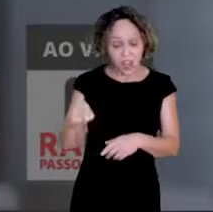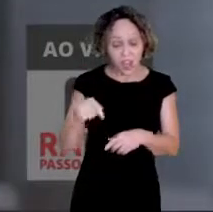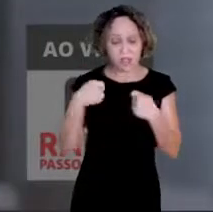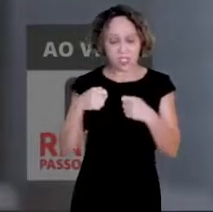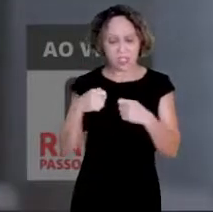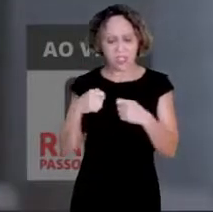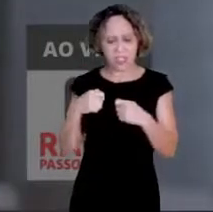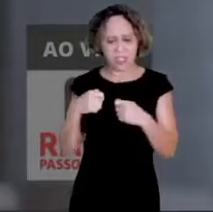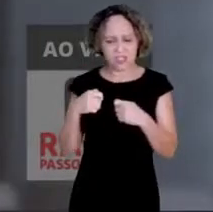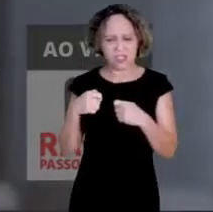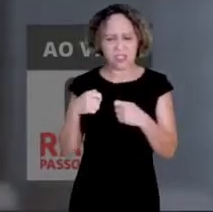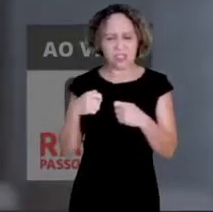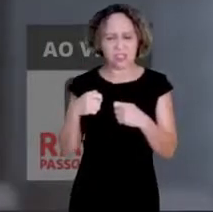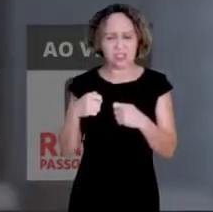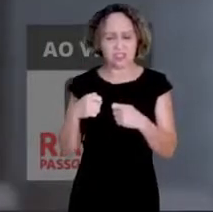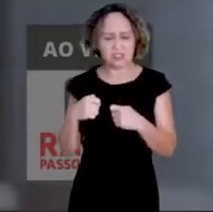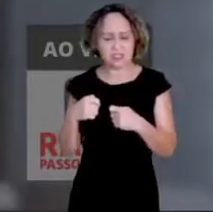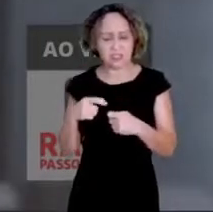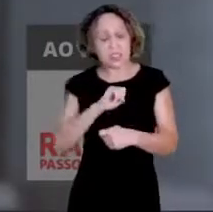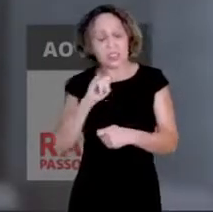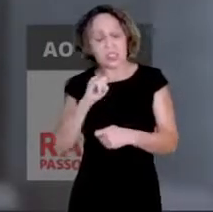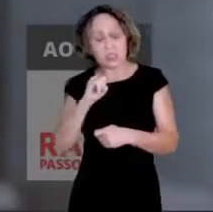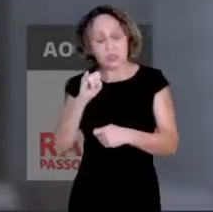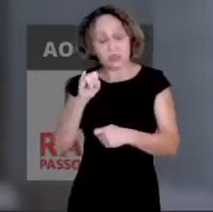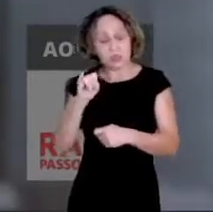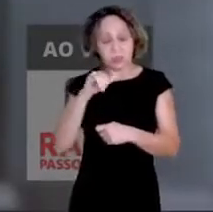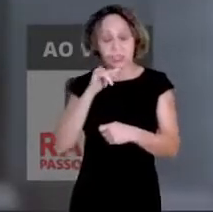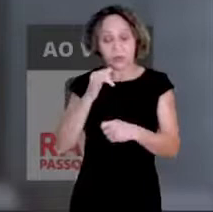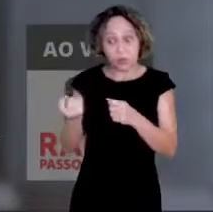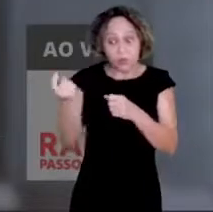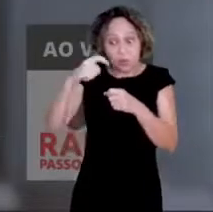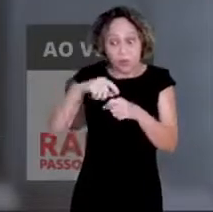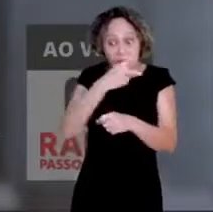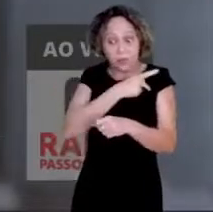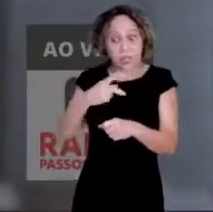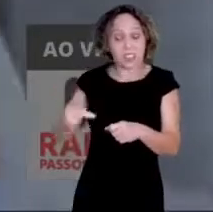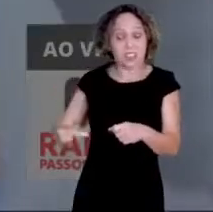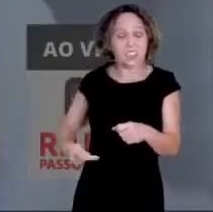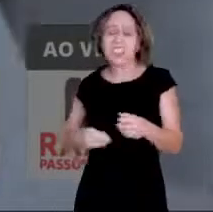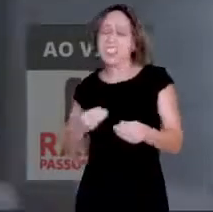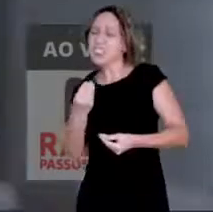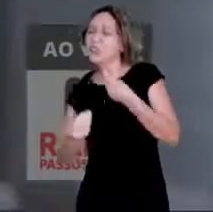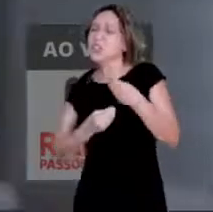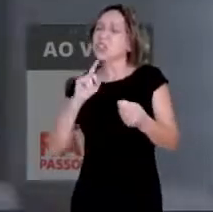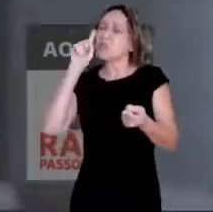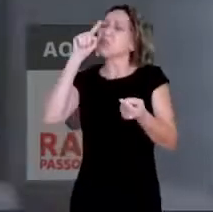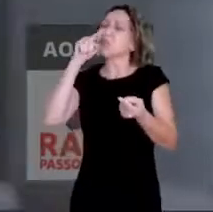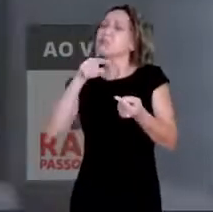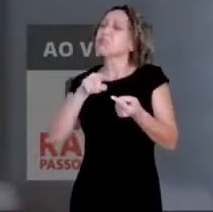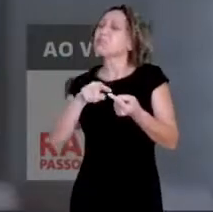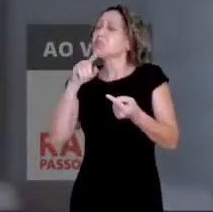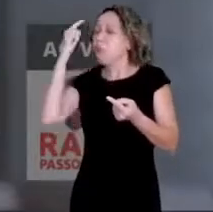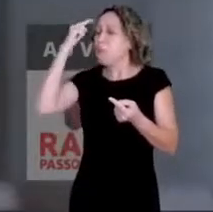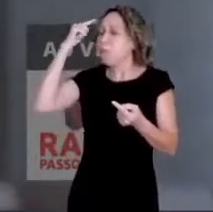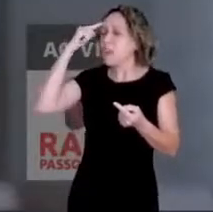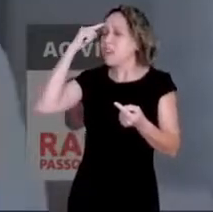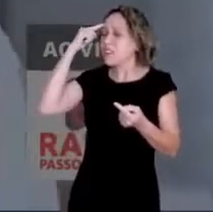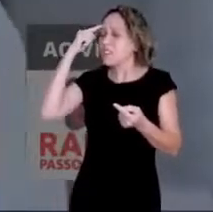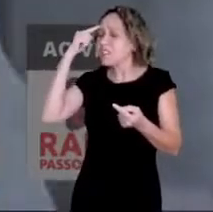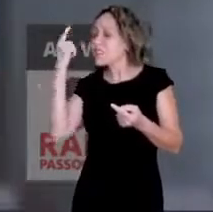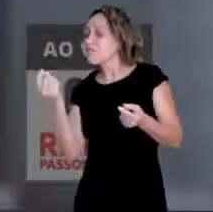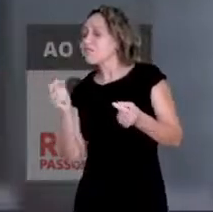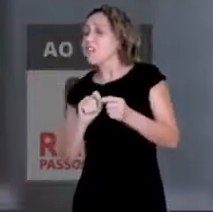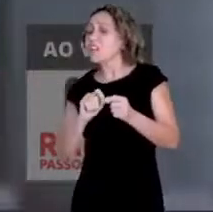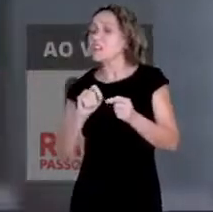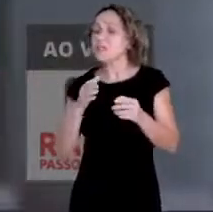estaduais. Tive até uma celeuma com o governador da época, porque... A estrada que era boa, ele dizia que era estadual. A que era ruim, ele